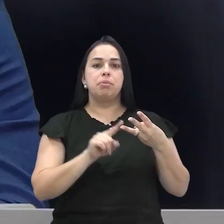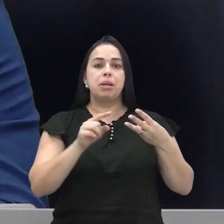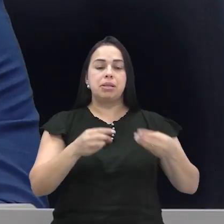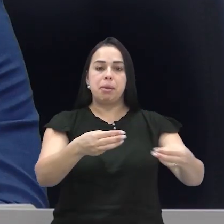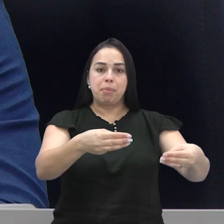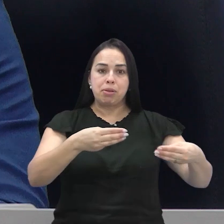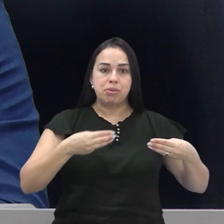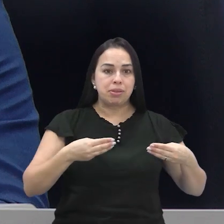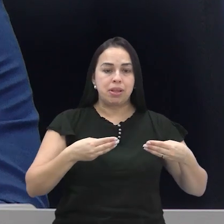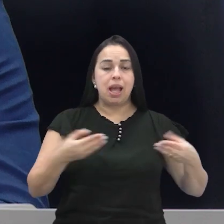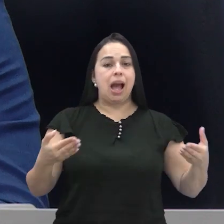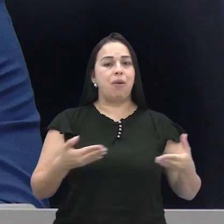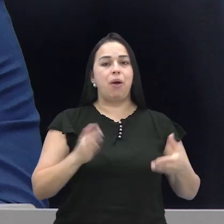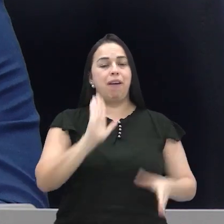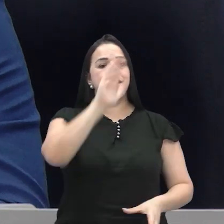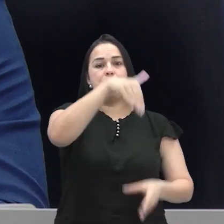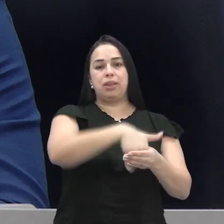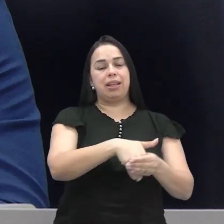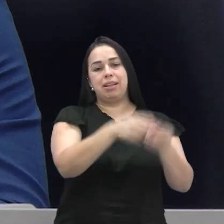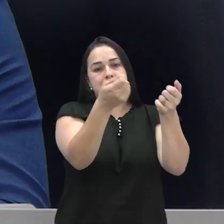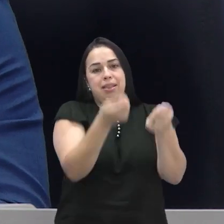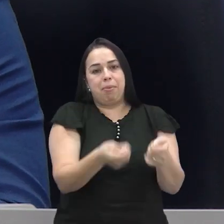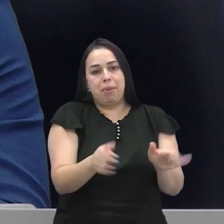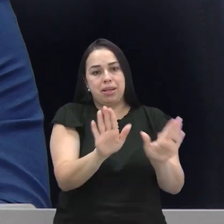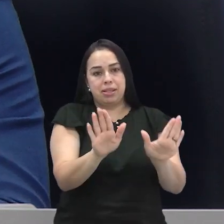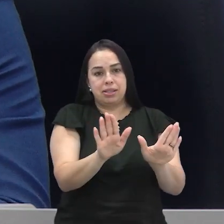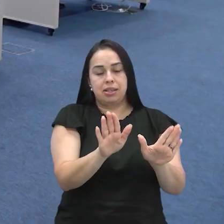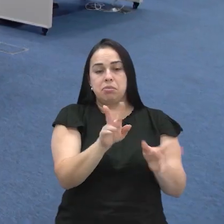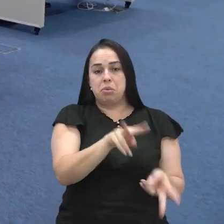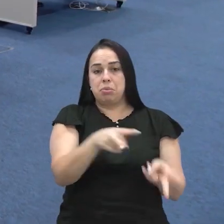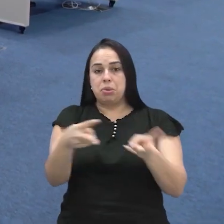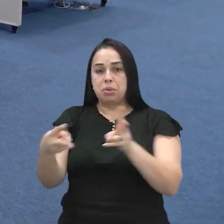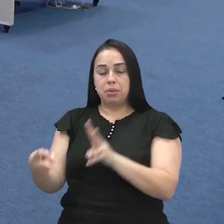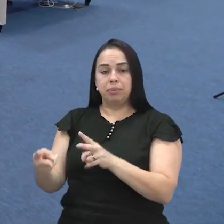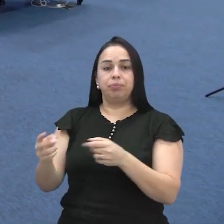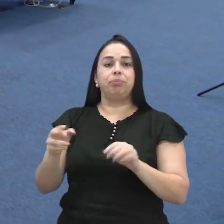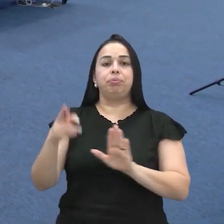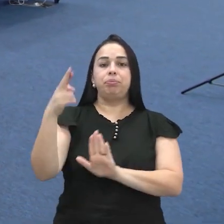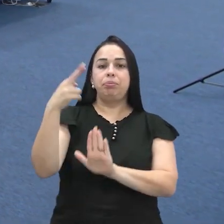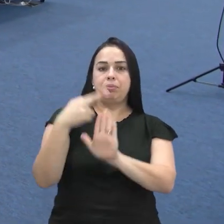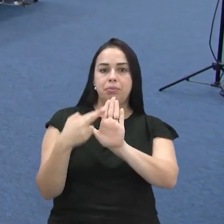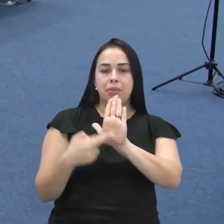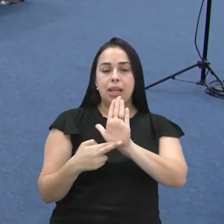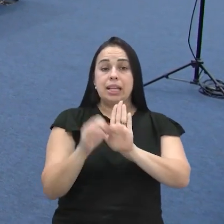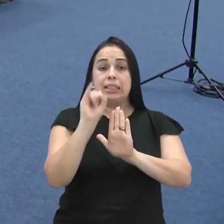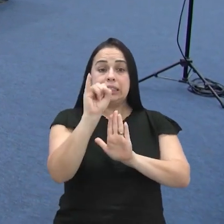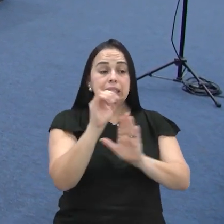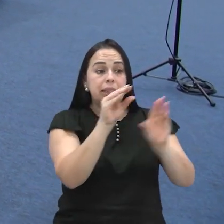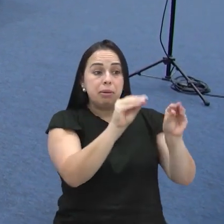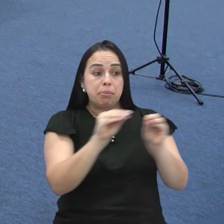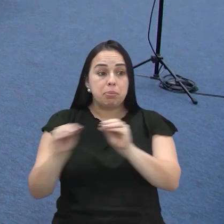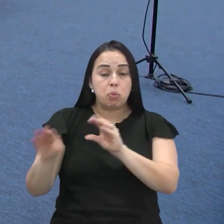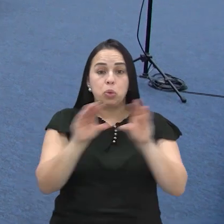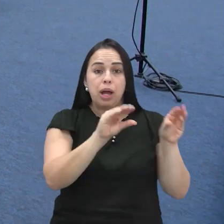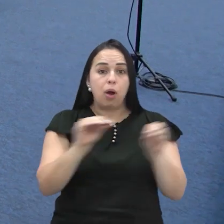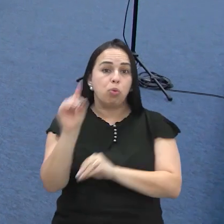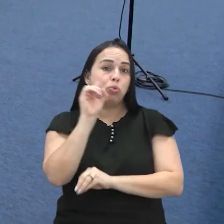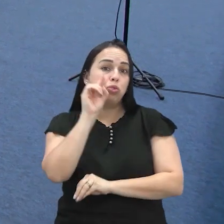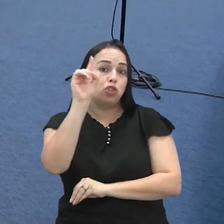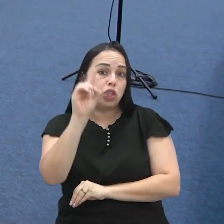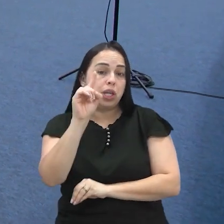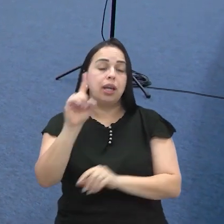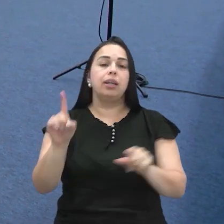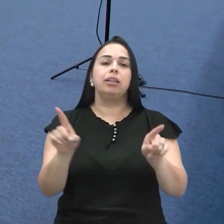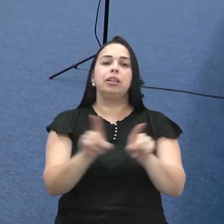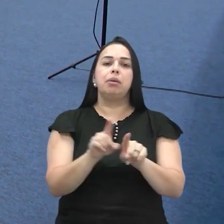específico para as moções, que deixam de ser submetidas à votação, modifica regras quanto ao adiamento da discussão de propostas